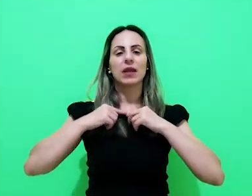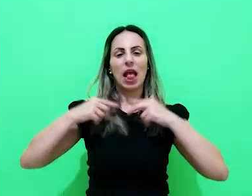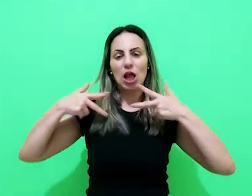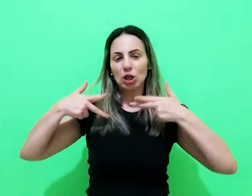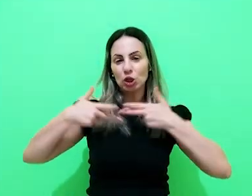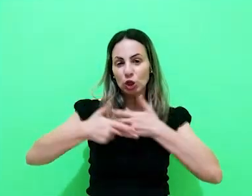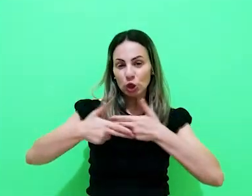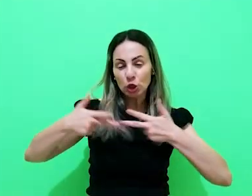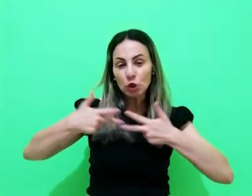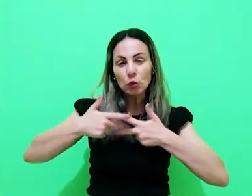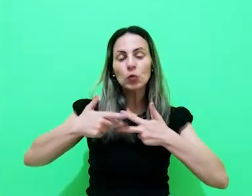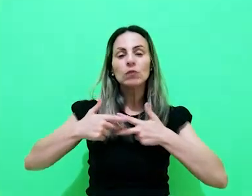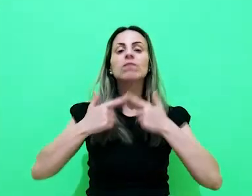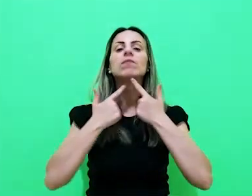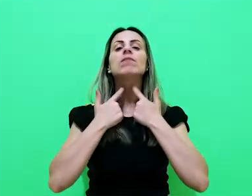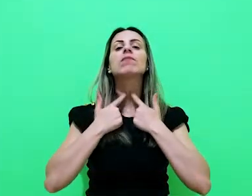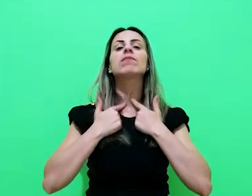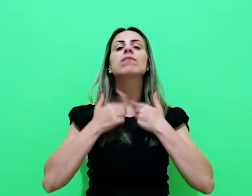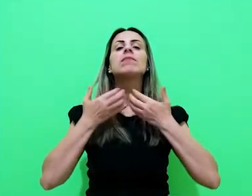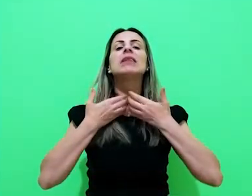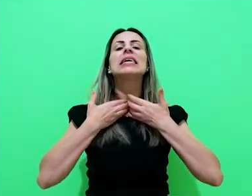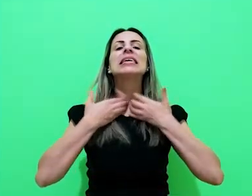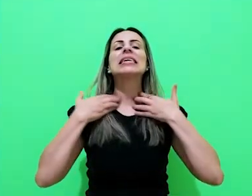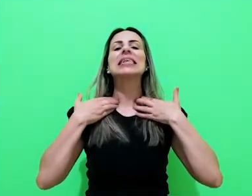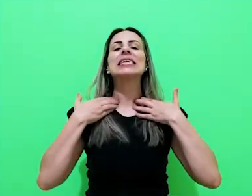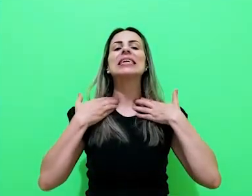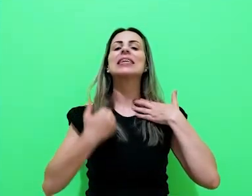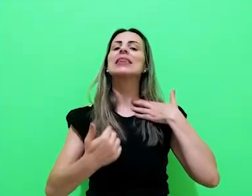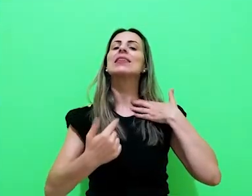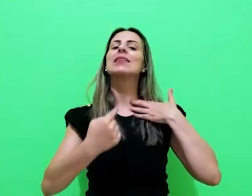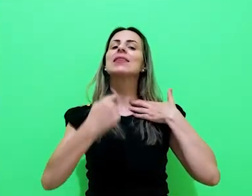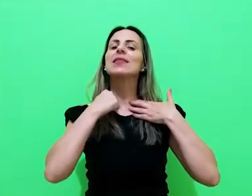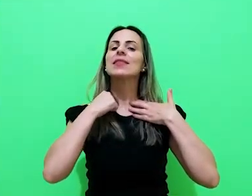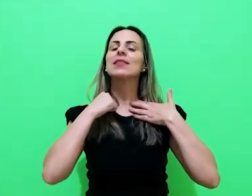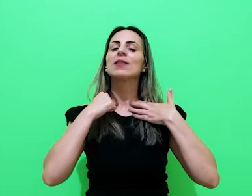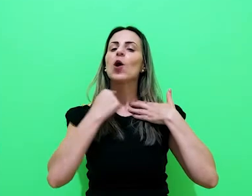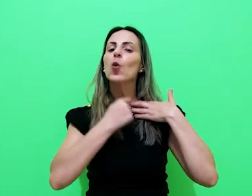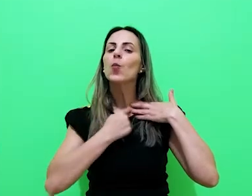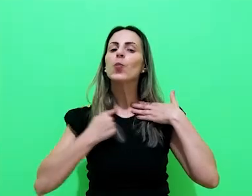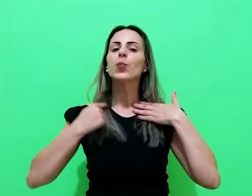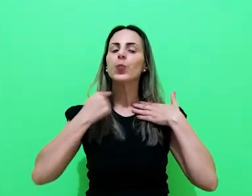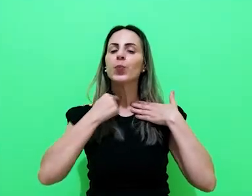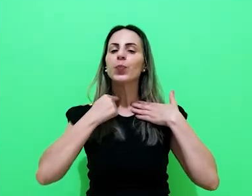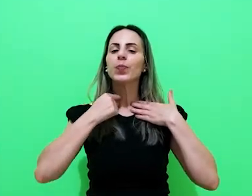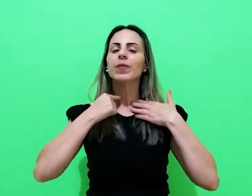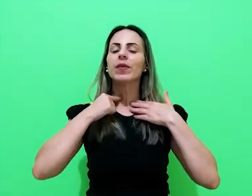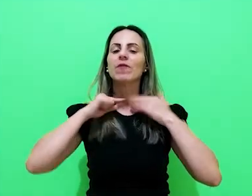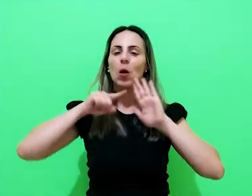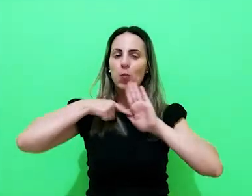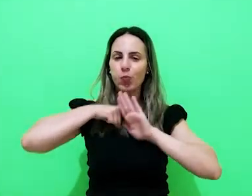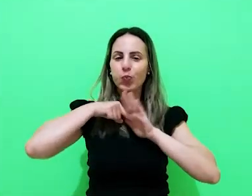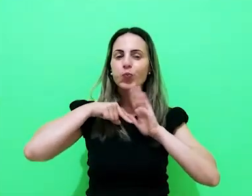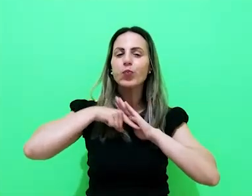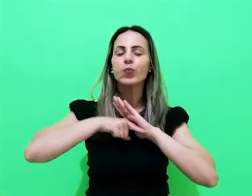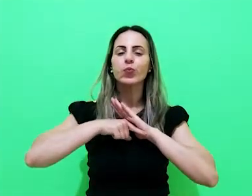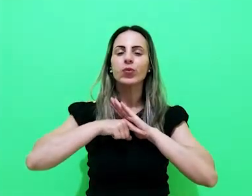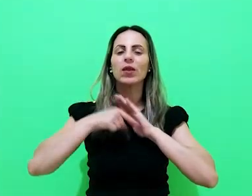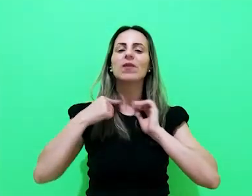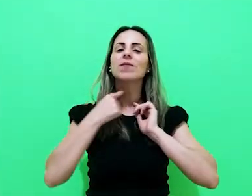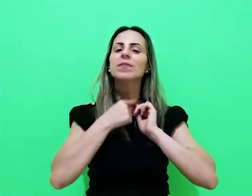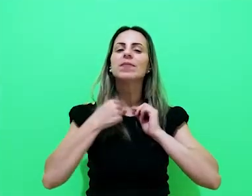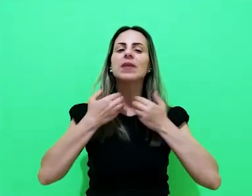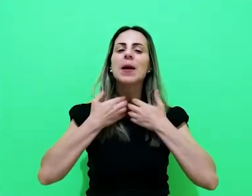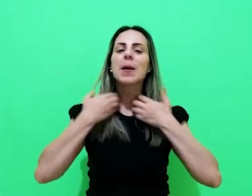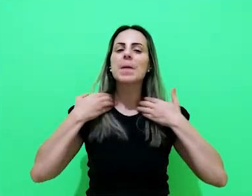cirúrgica, onde a gente vai abrir o pescoço dessa vítima, né? Vai abrir um orifício no pescoço, vai abrir